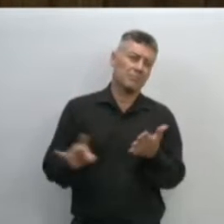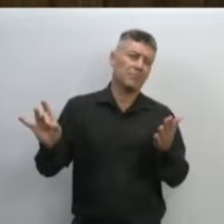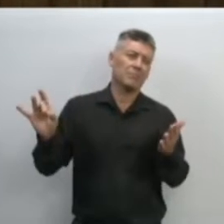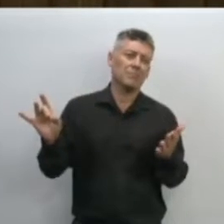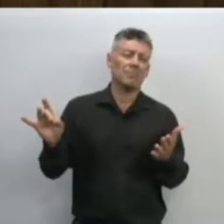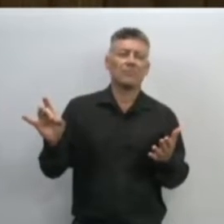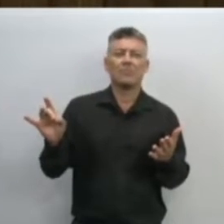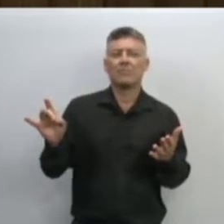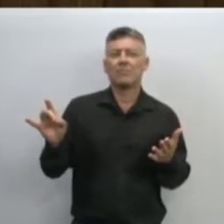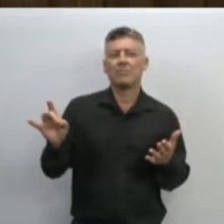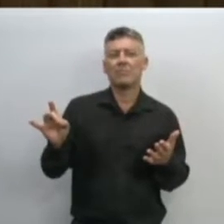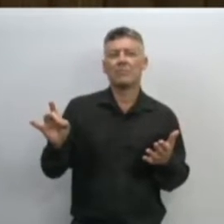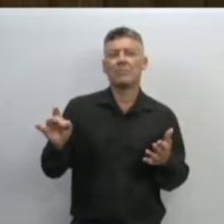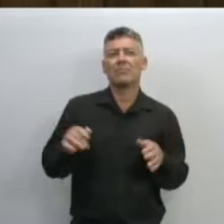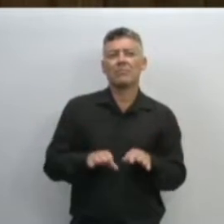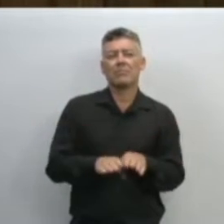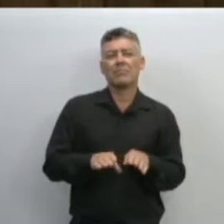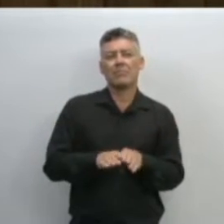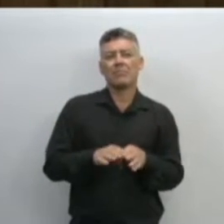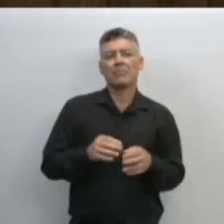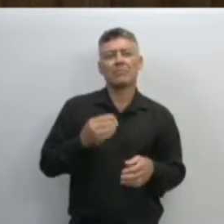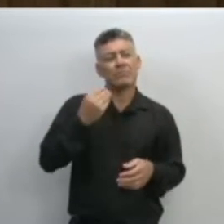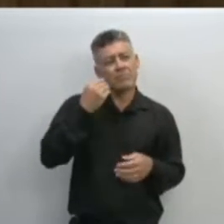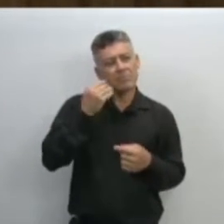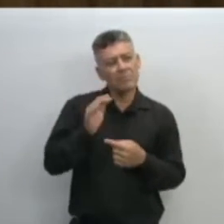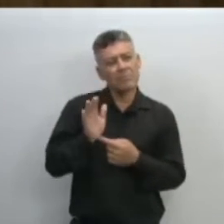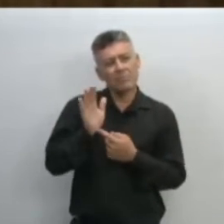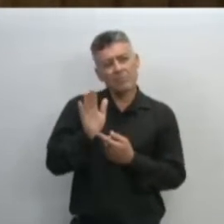começo repudiando, mas ao mesmo tempo mostrando